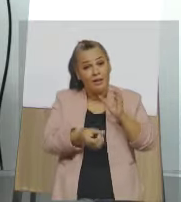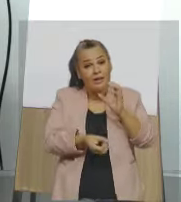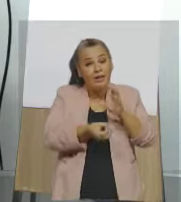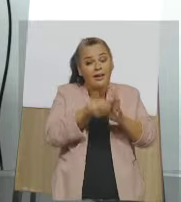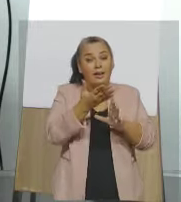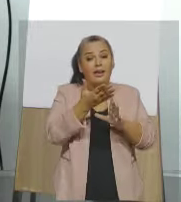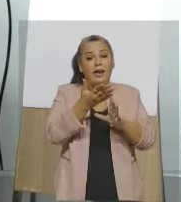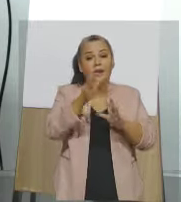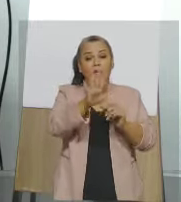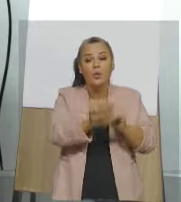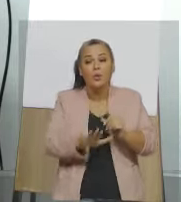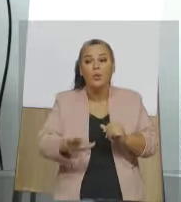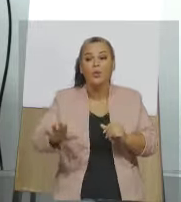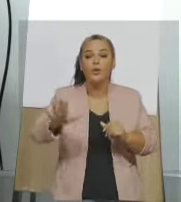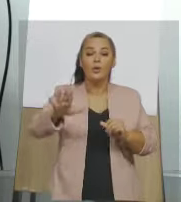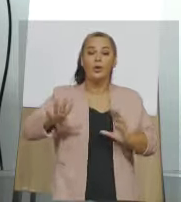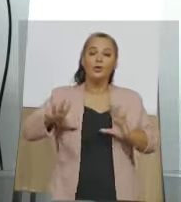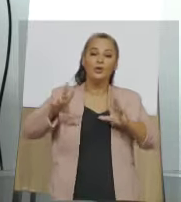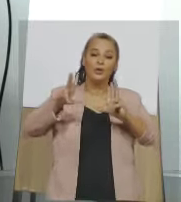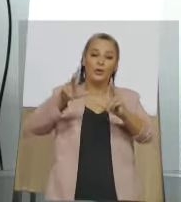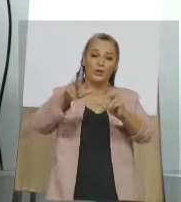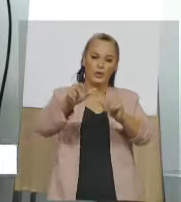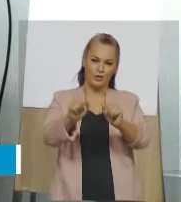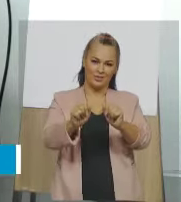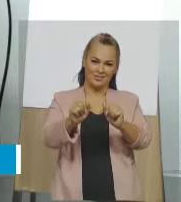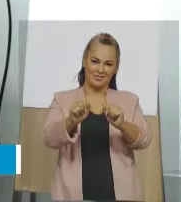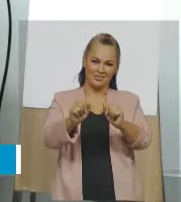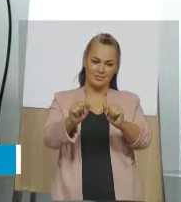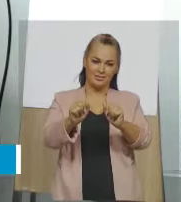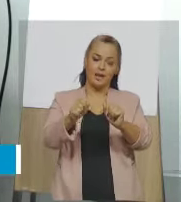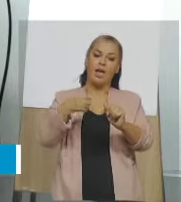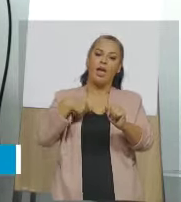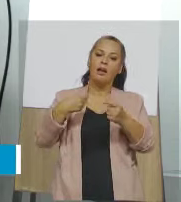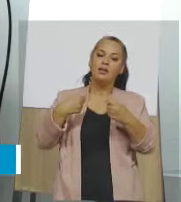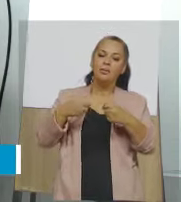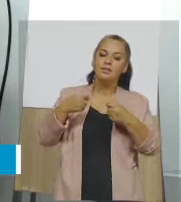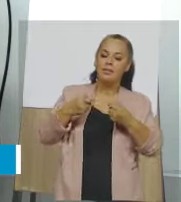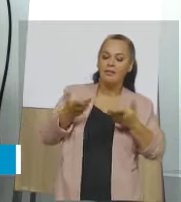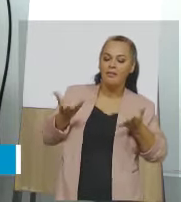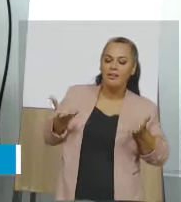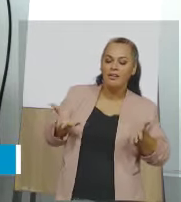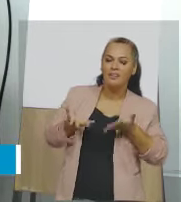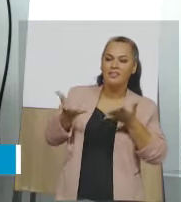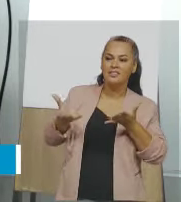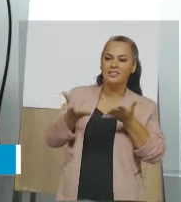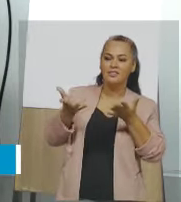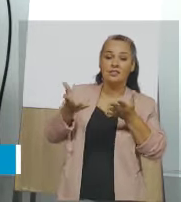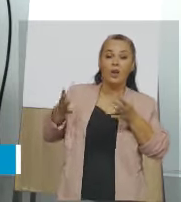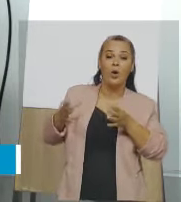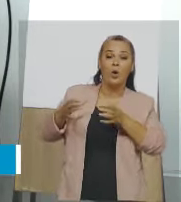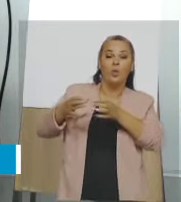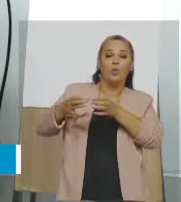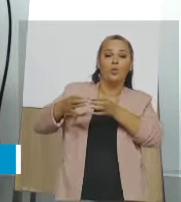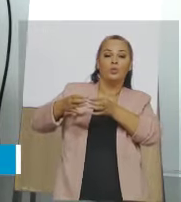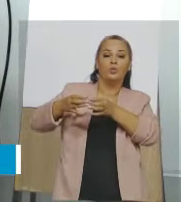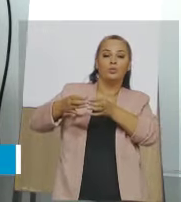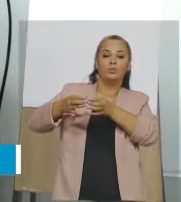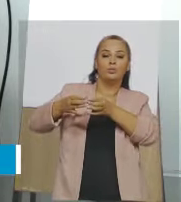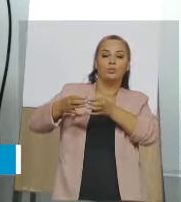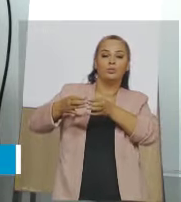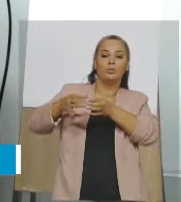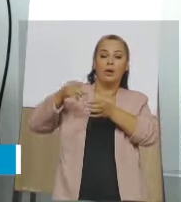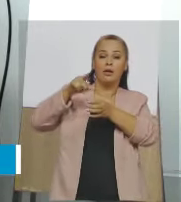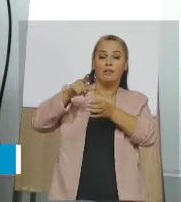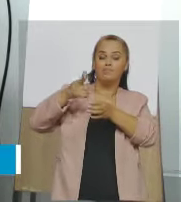e que todo mundo vai ter um percurso de vida diferente. Todo mundo vai ter um percurso de vida diferente. Então, a escola não é